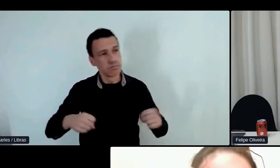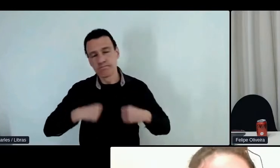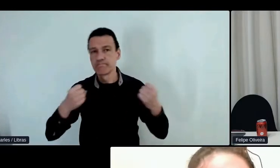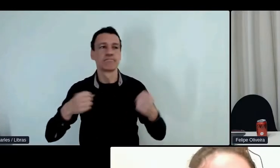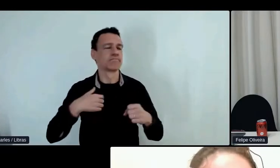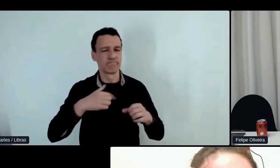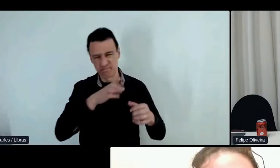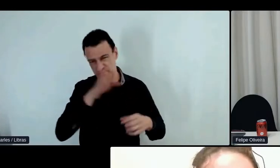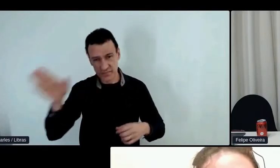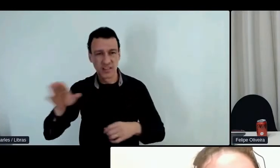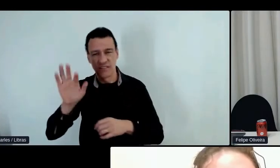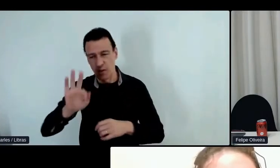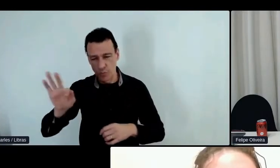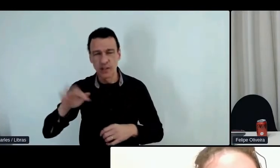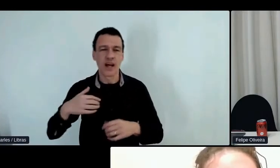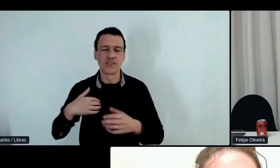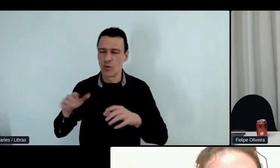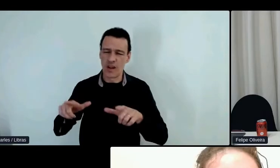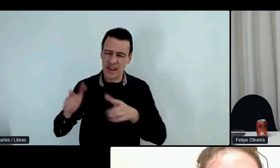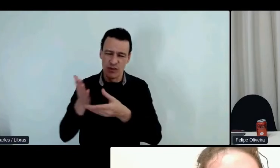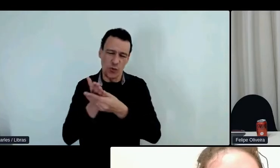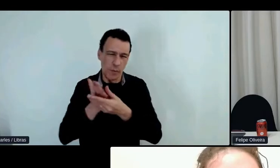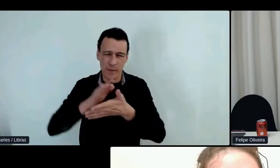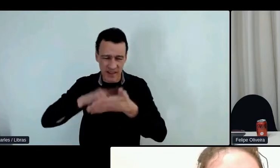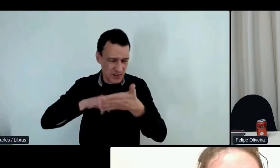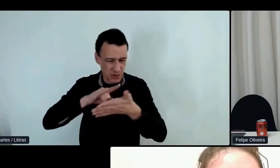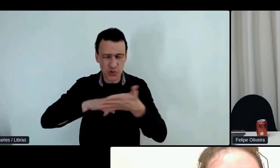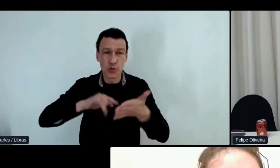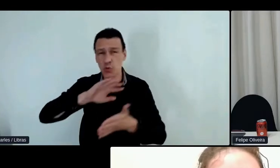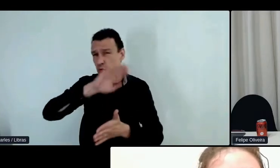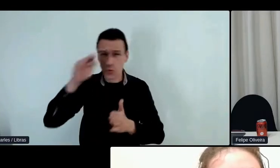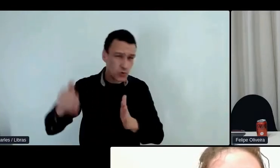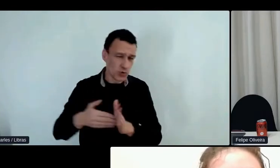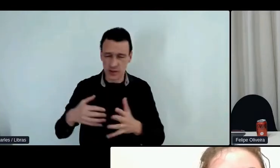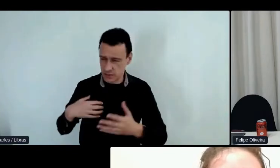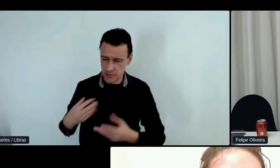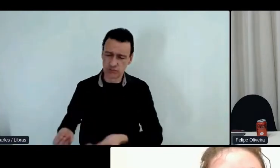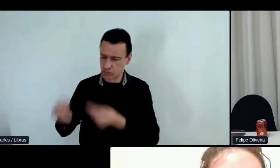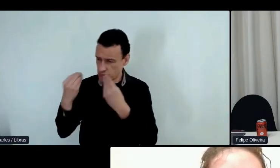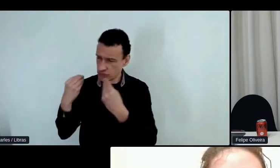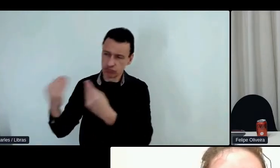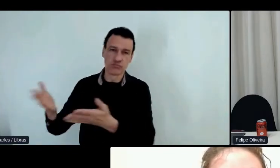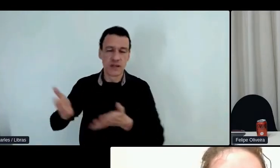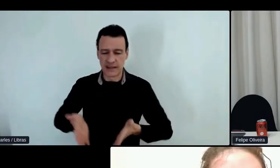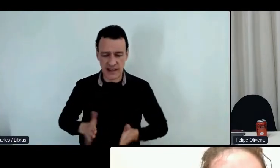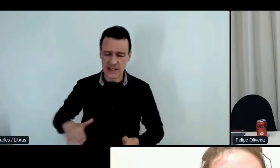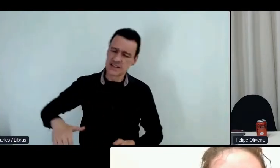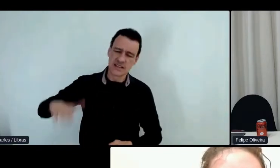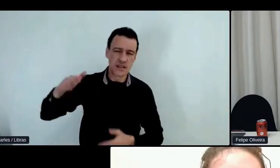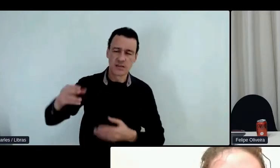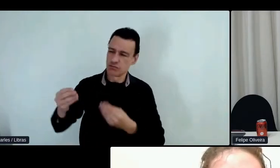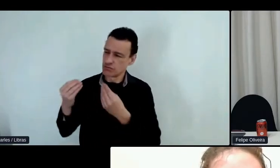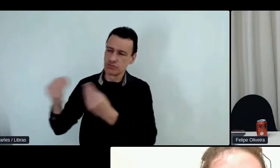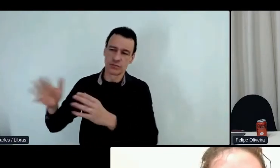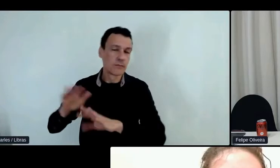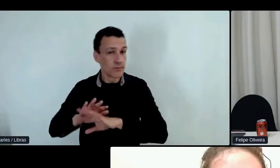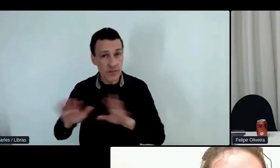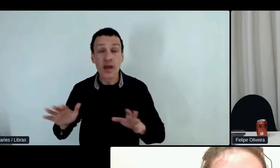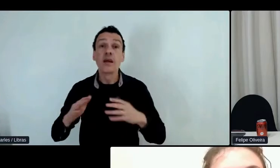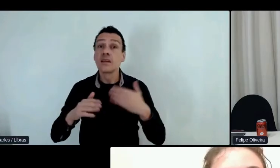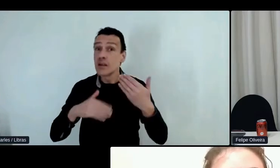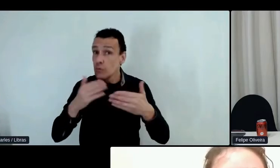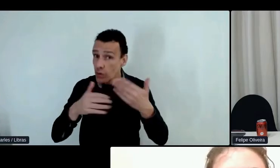falava para mim, então, eu tô vendo que você já tá bem, então, mas minha boca tá mordida, não adianta. Cansei dessa briga, levei